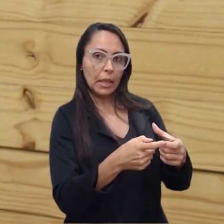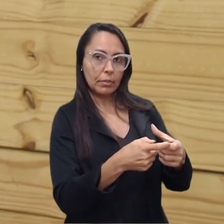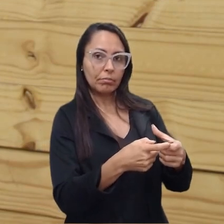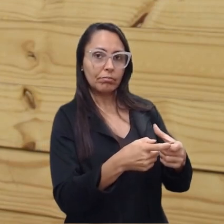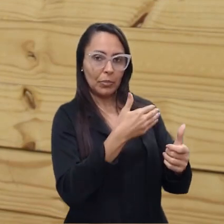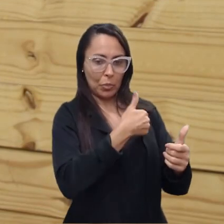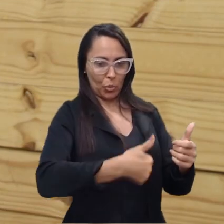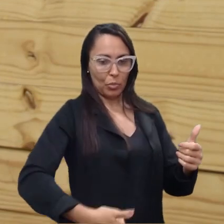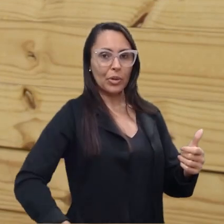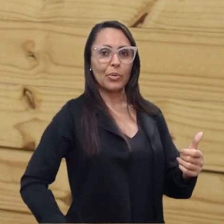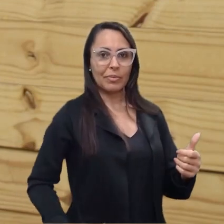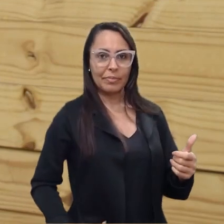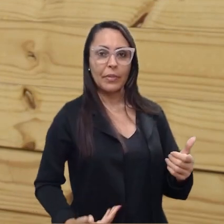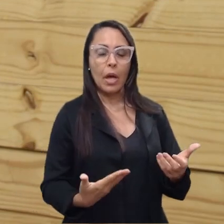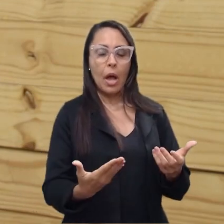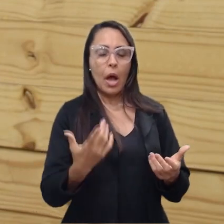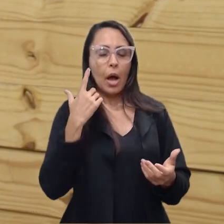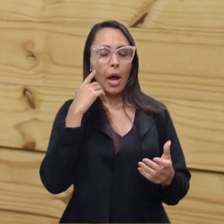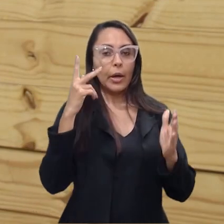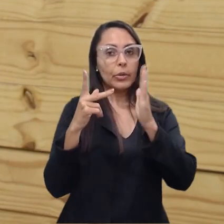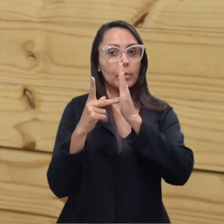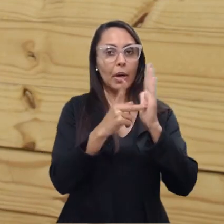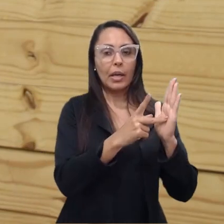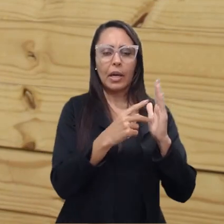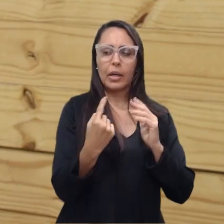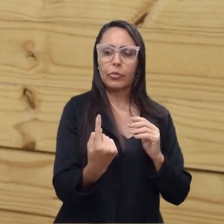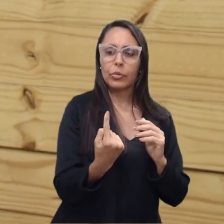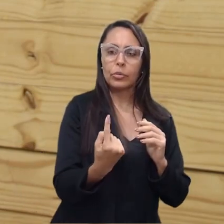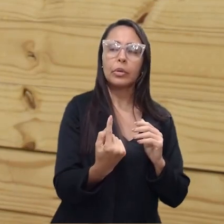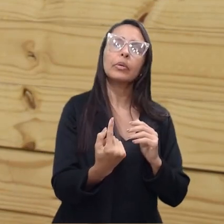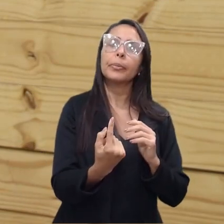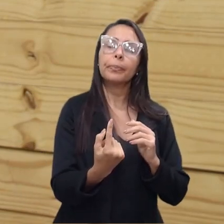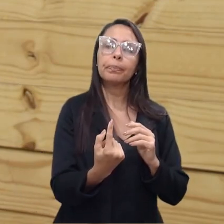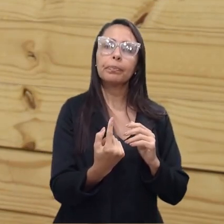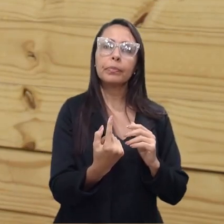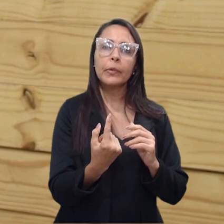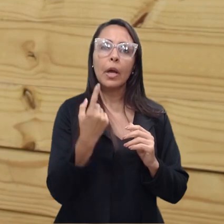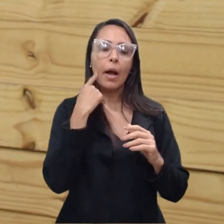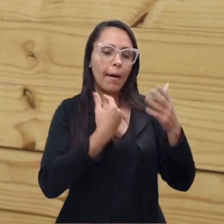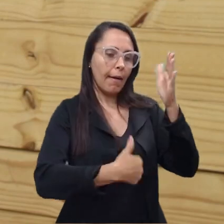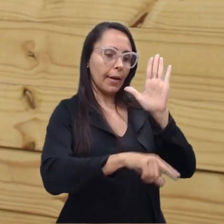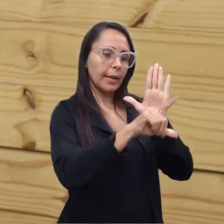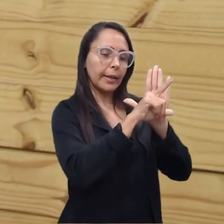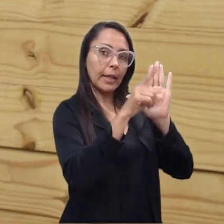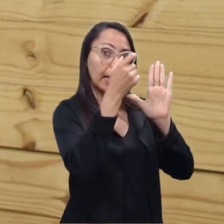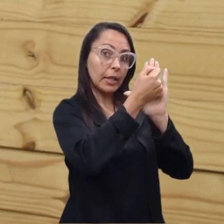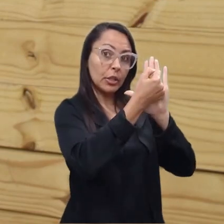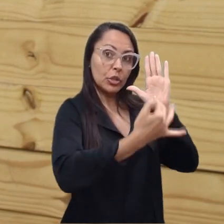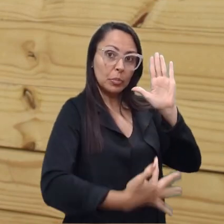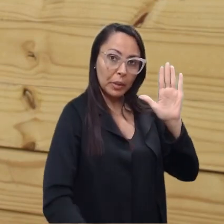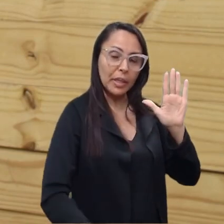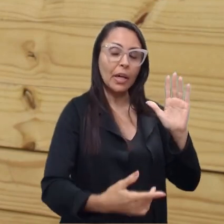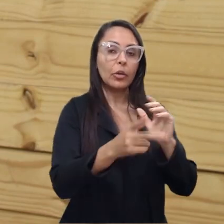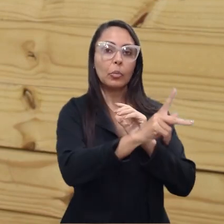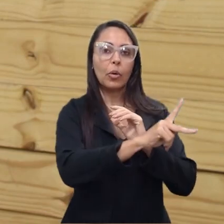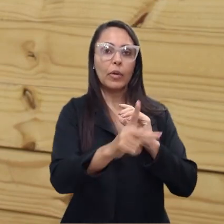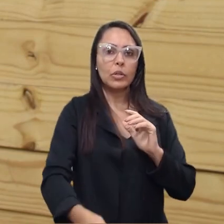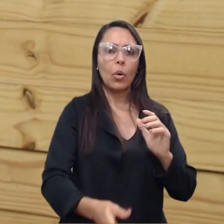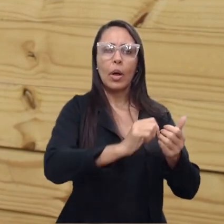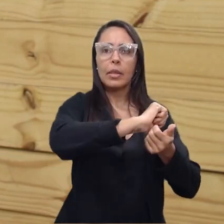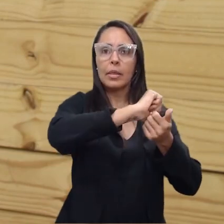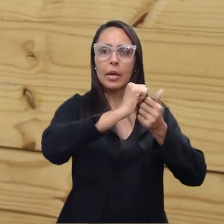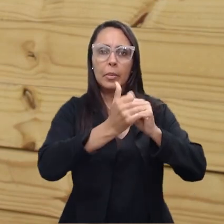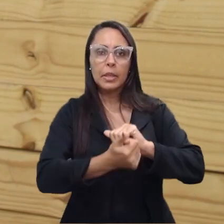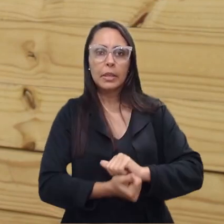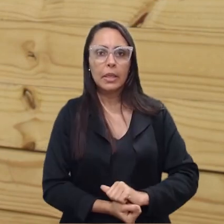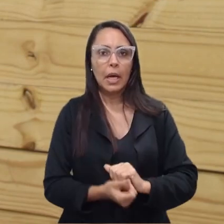Estado de Pernambuco. E aí no parágrafo único, a legislação ela traz que o professor readaptado